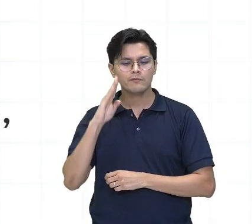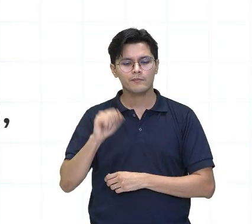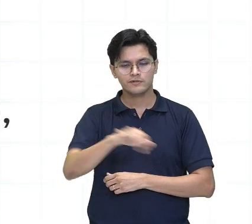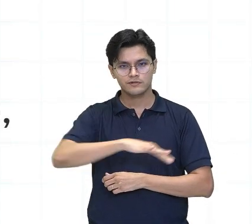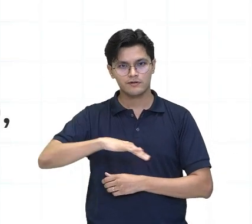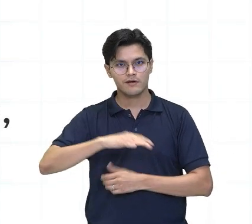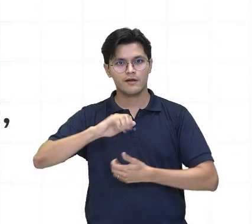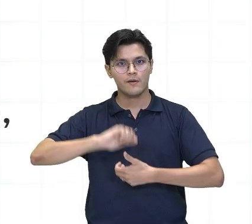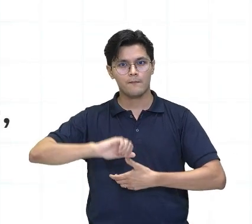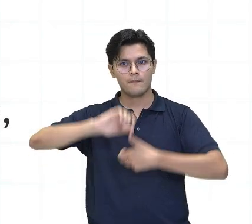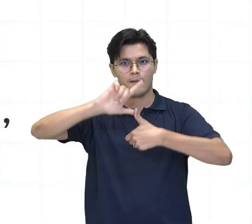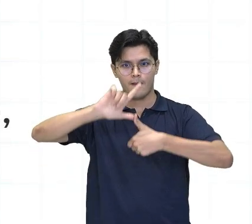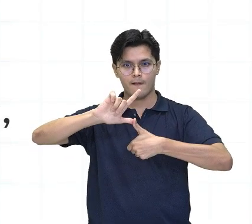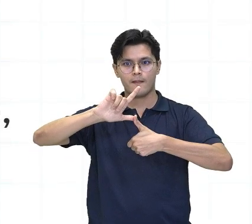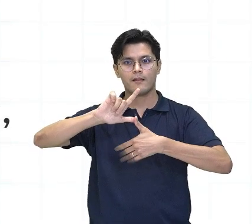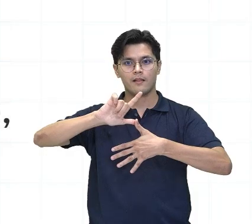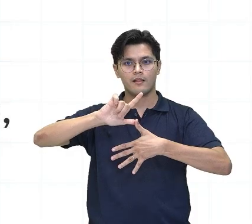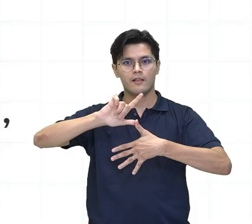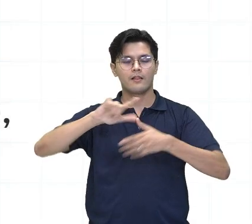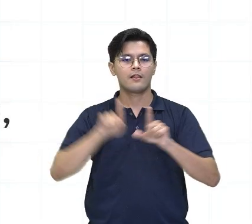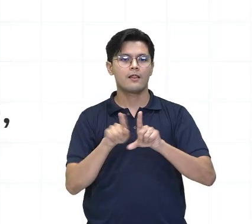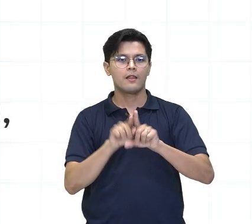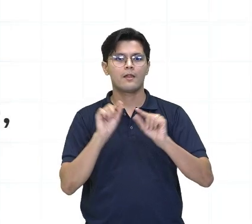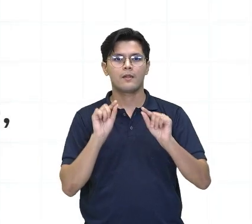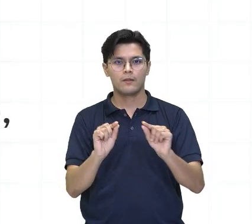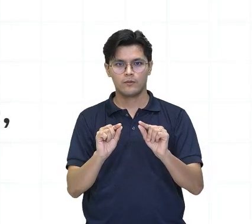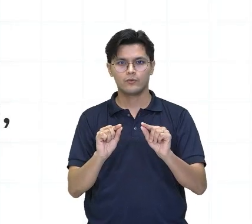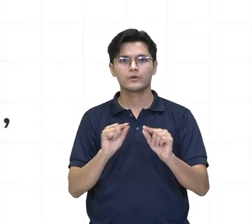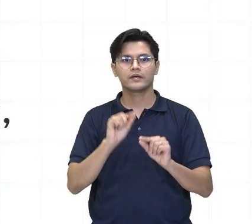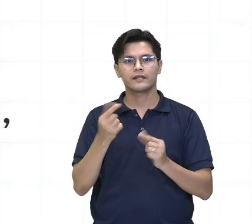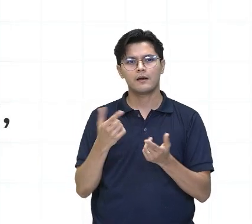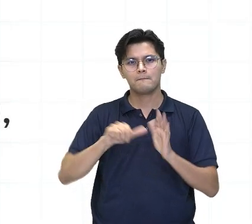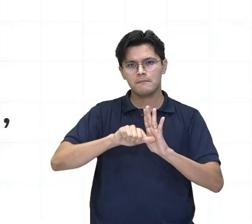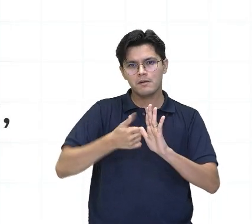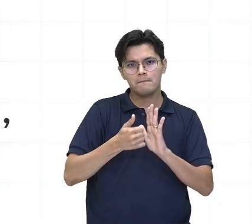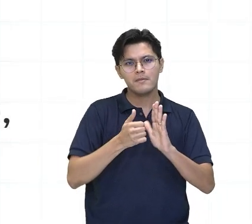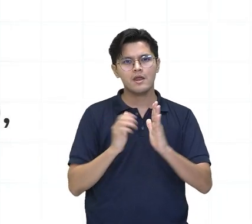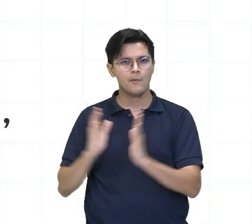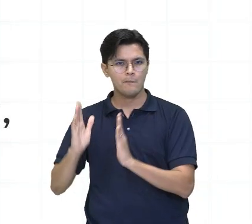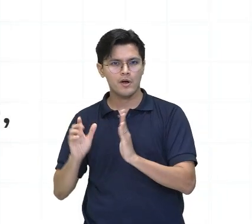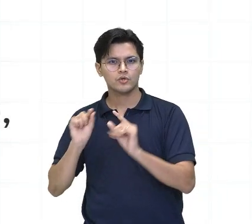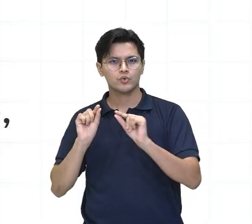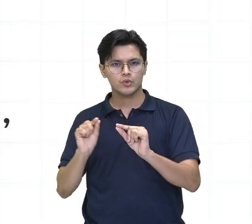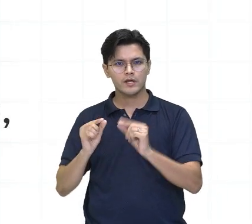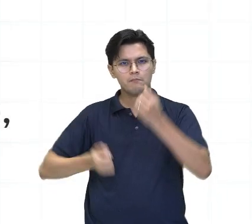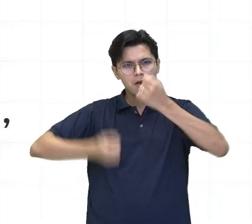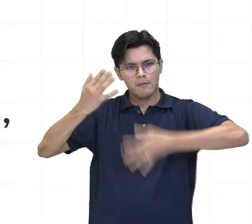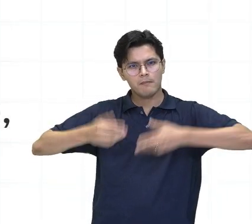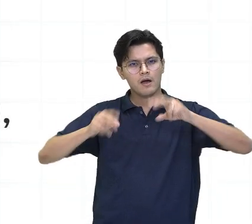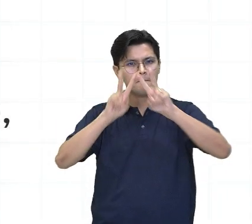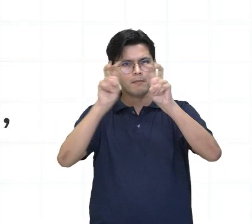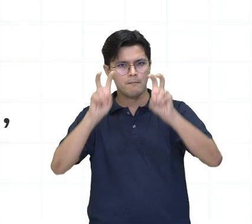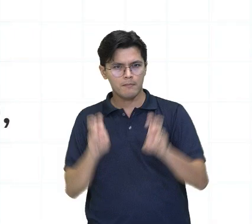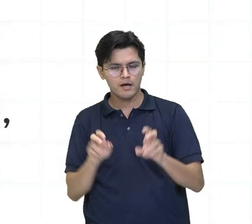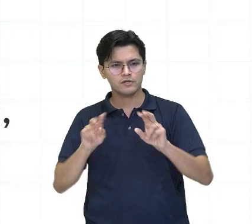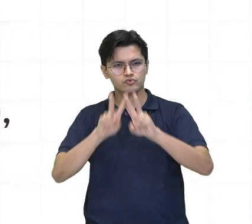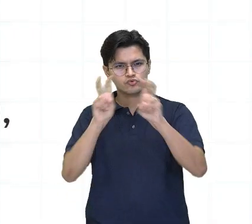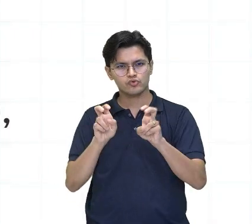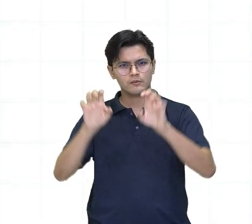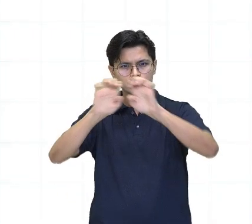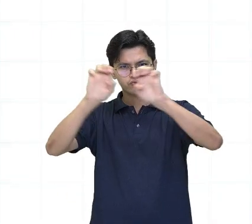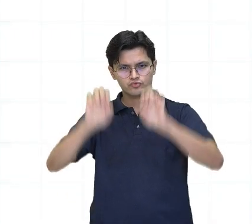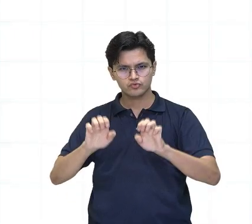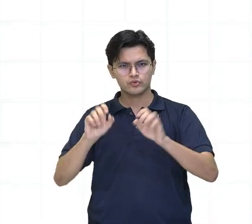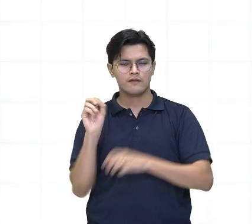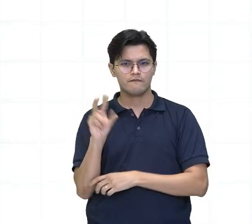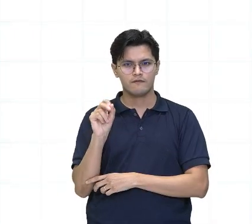a estrutura do vírus, a morfogênese, que é o desenvolvimento das formas e estruturas características de uma